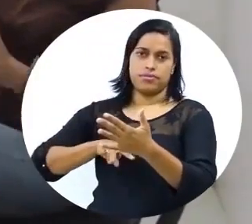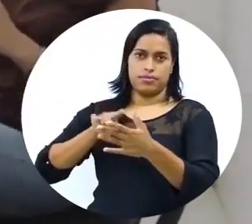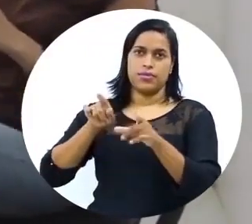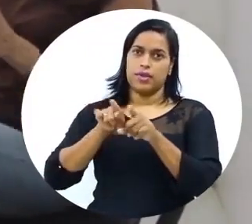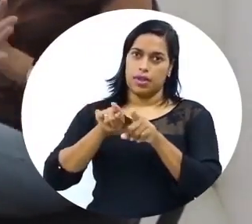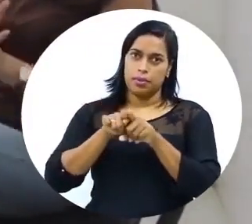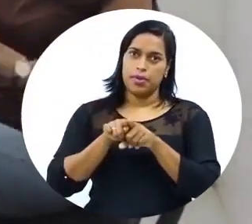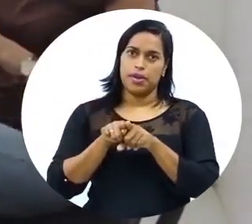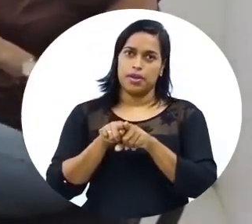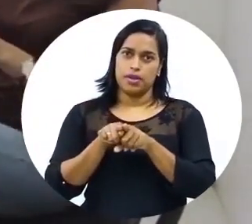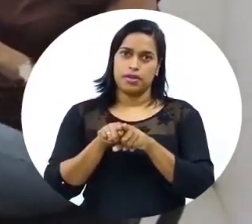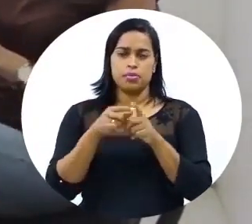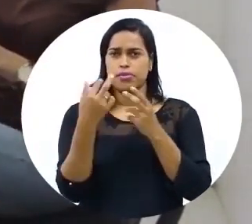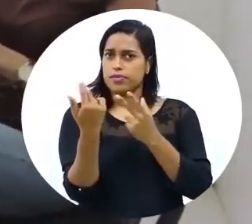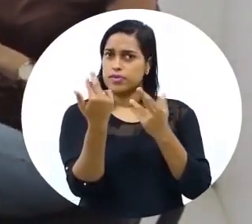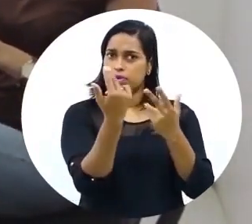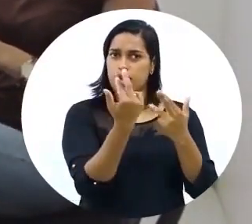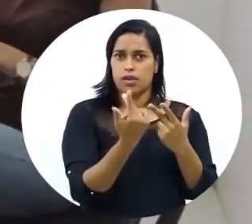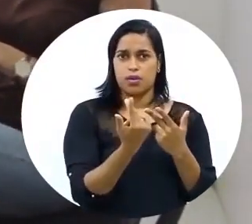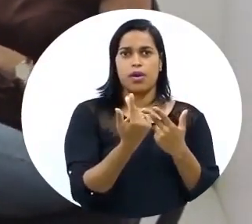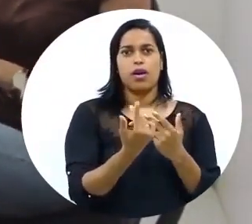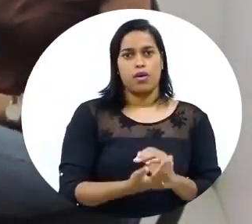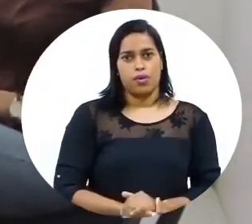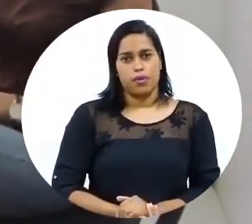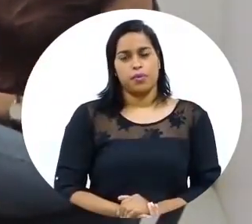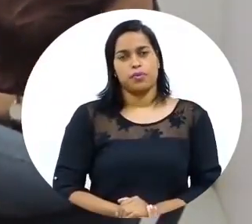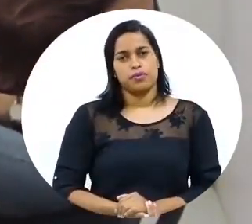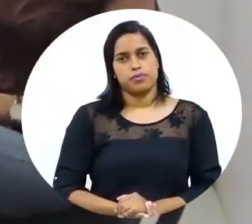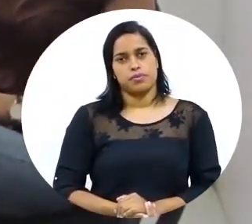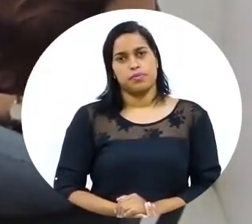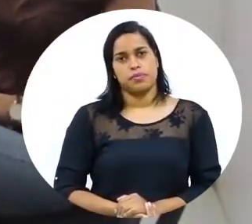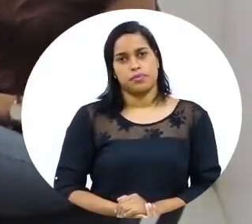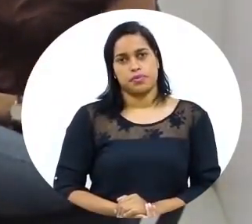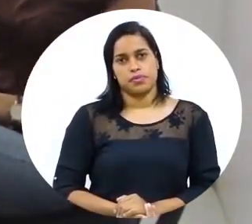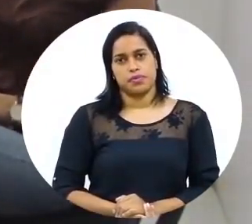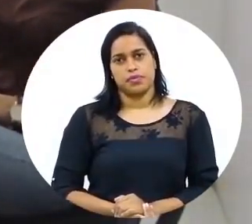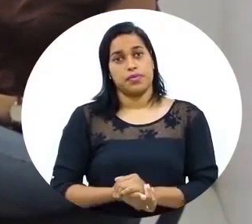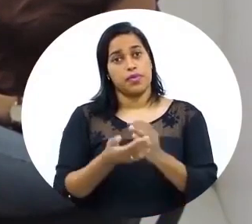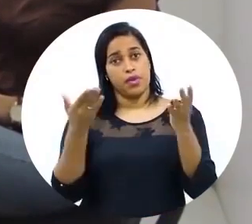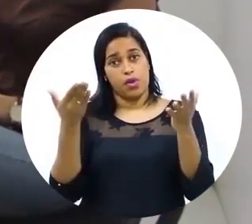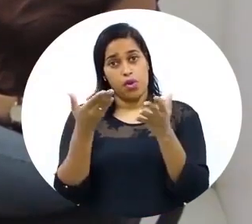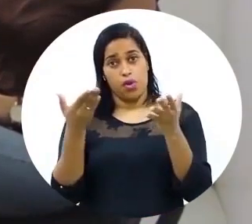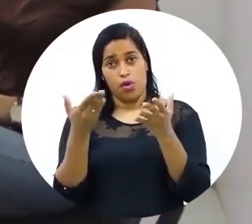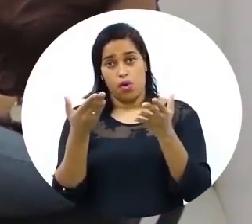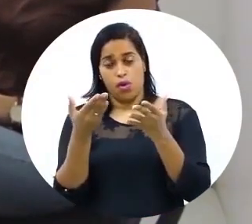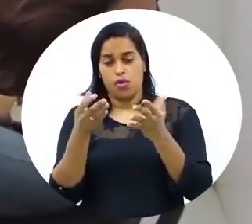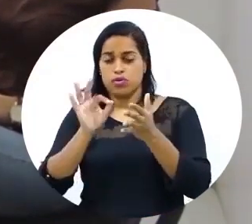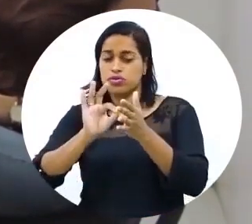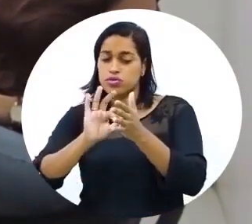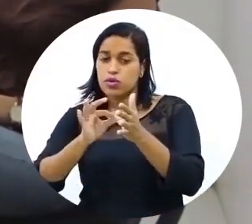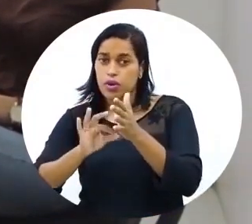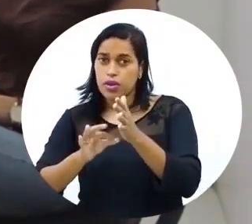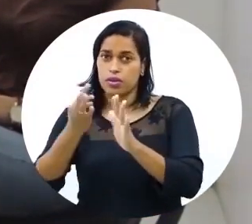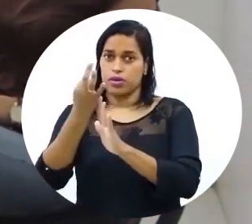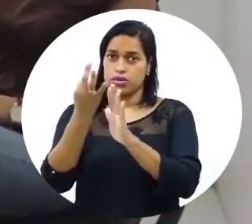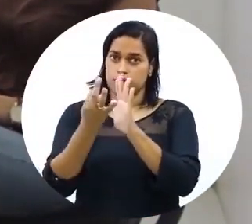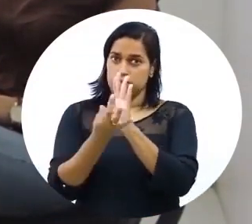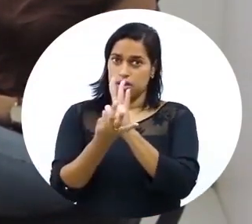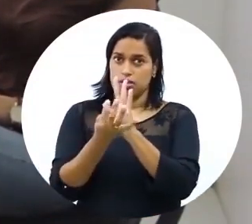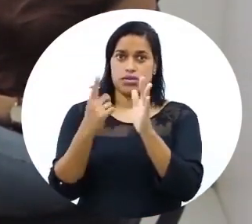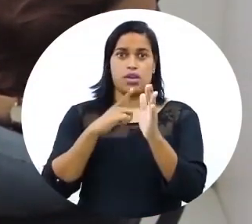para ver se ficou algo que não tá legal. E com corretores de texto tem que ter muito cuidado, porque tem palavras